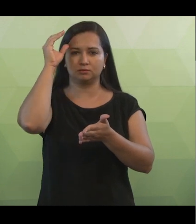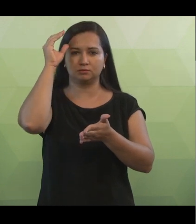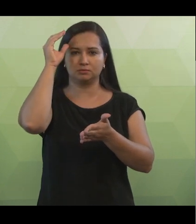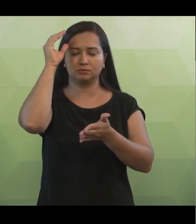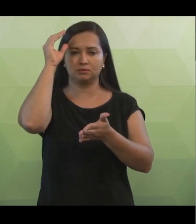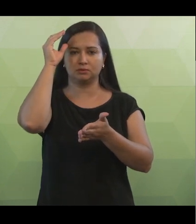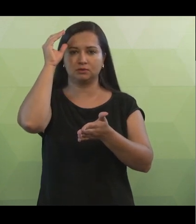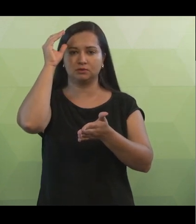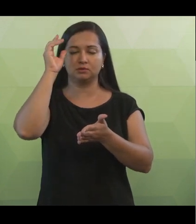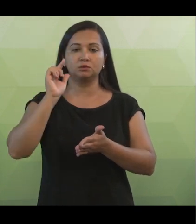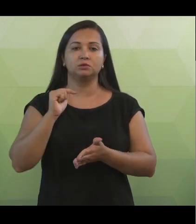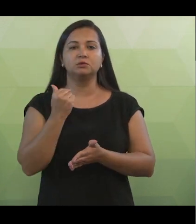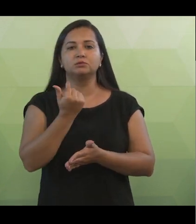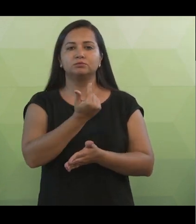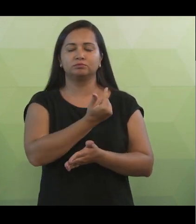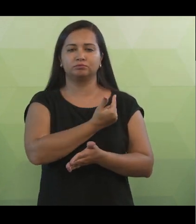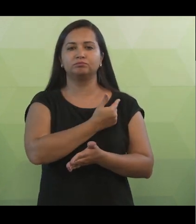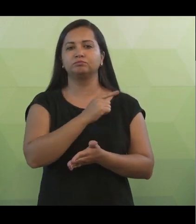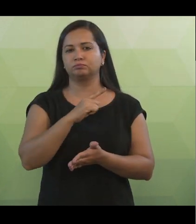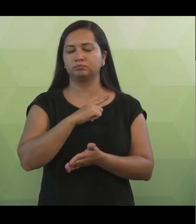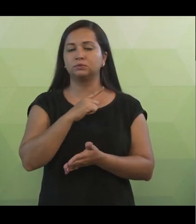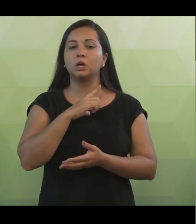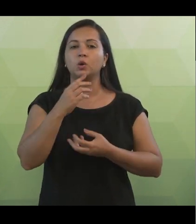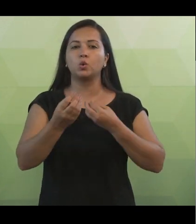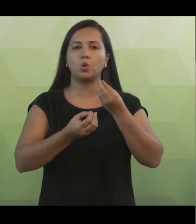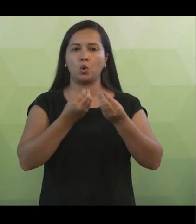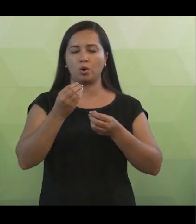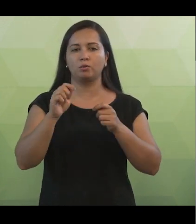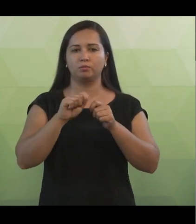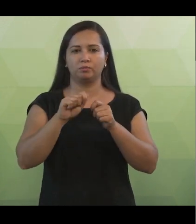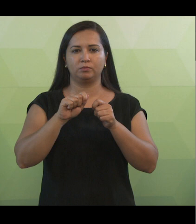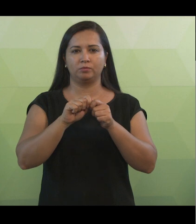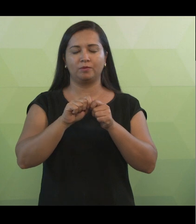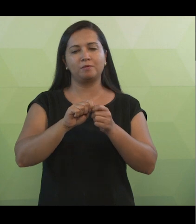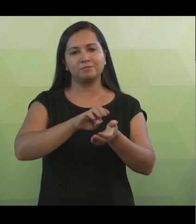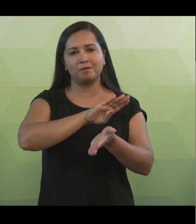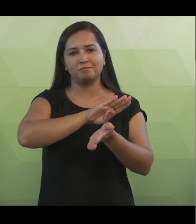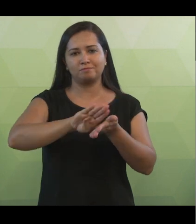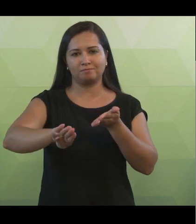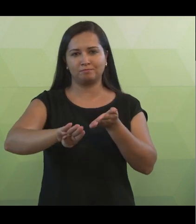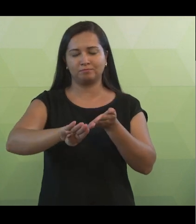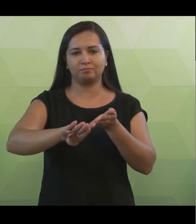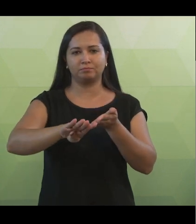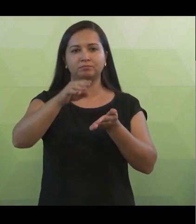Portanto, teremos um mecanismo de exclusão bem intuitivo para o usuário.